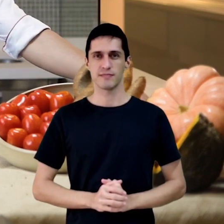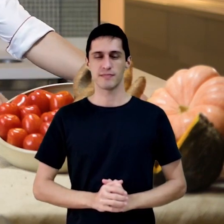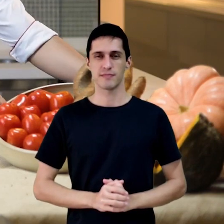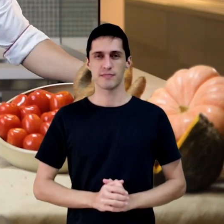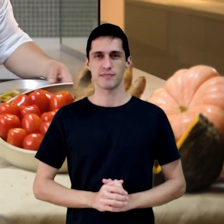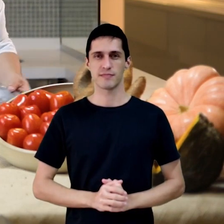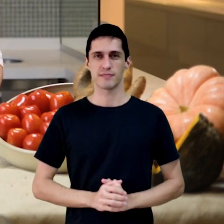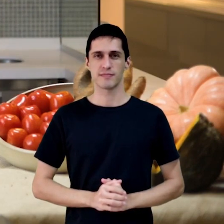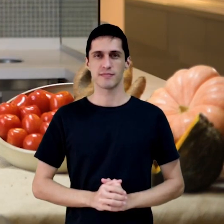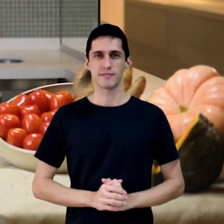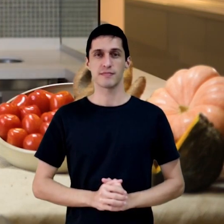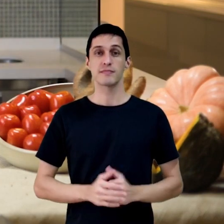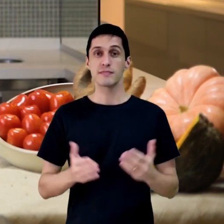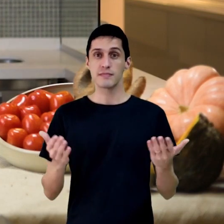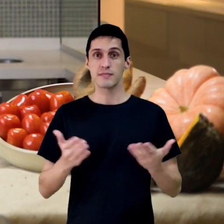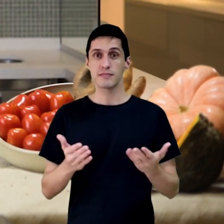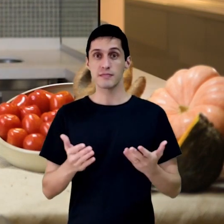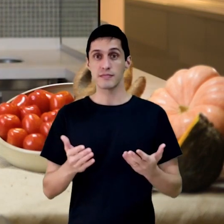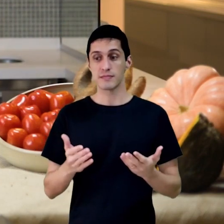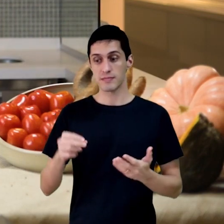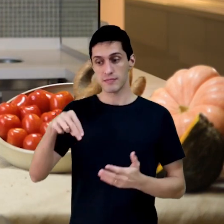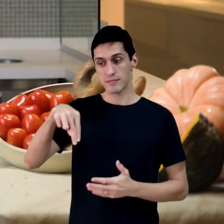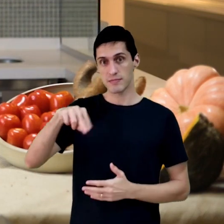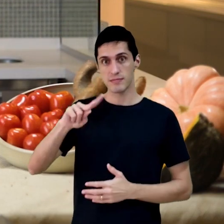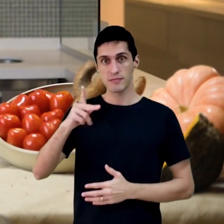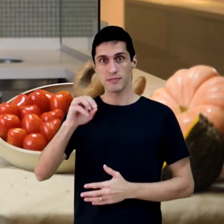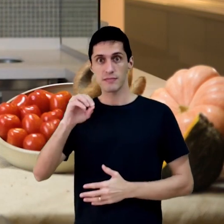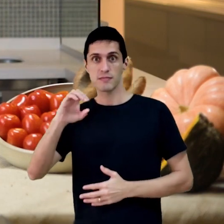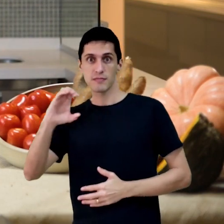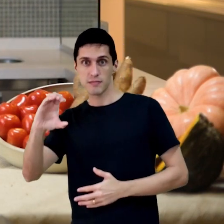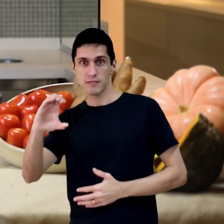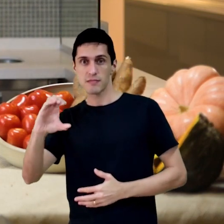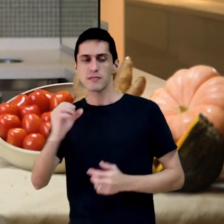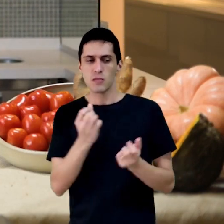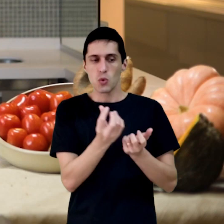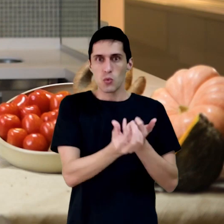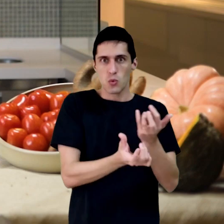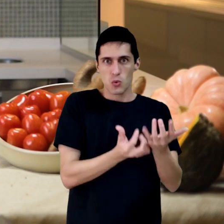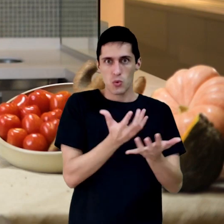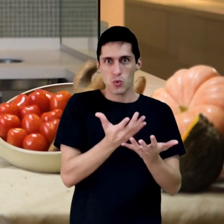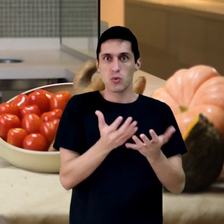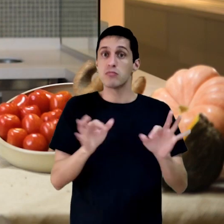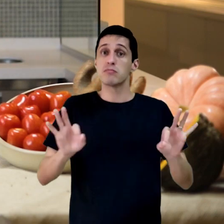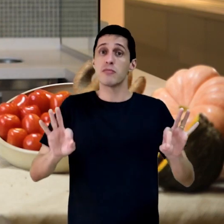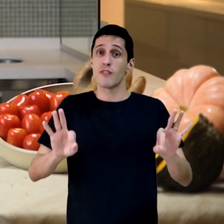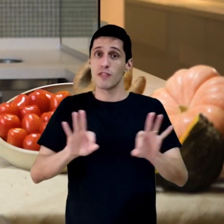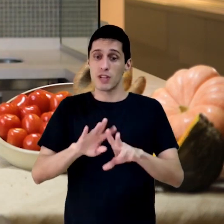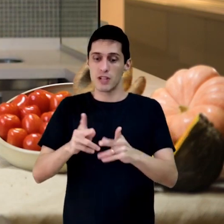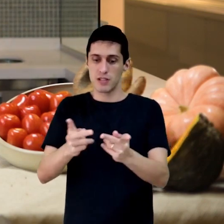Agora nós vamos cozinhar o nhoque e finalizar o prato.